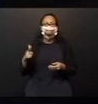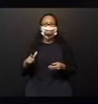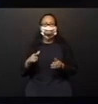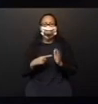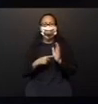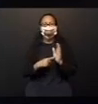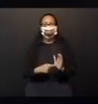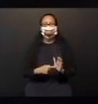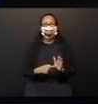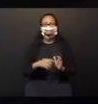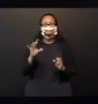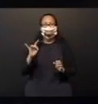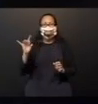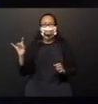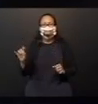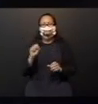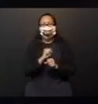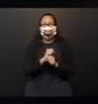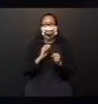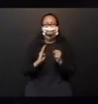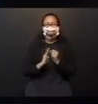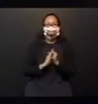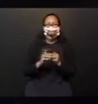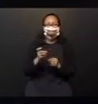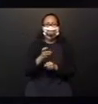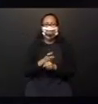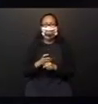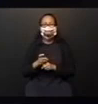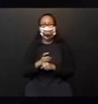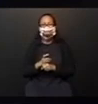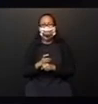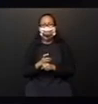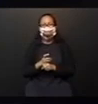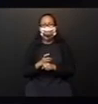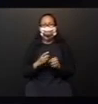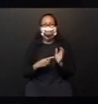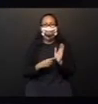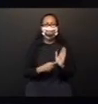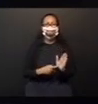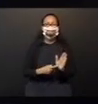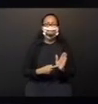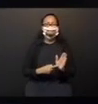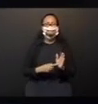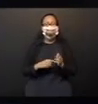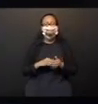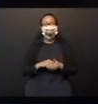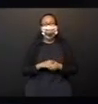cada substantivo destacado o adjetivo indicado. E olha que